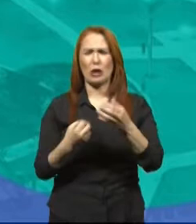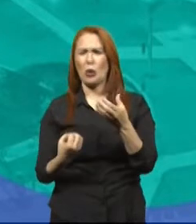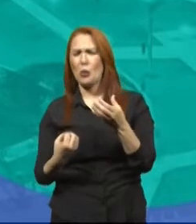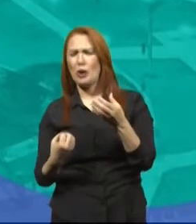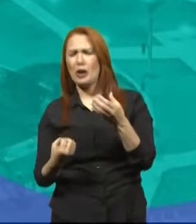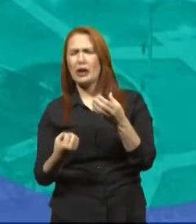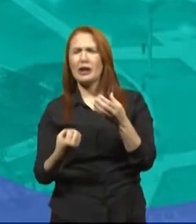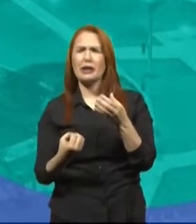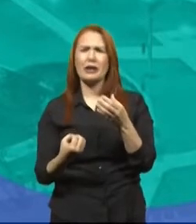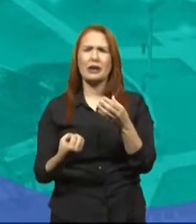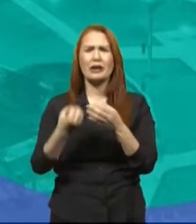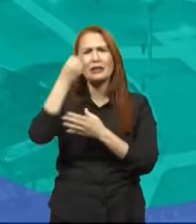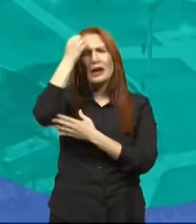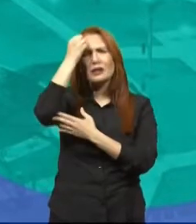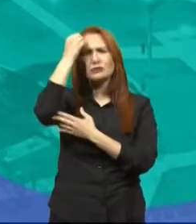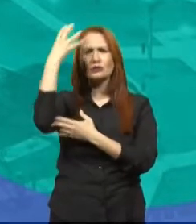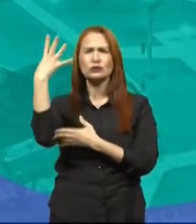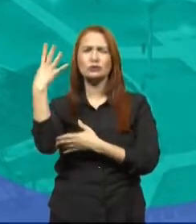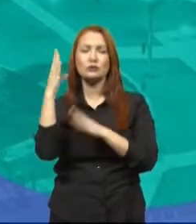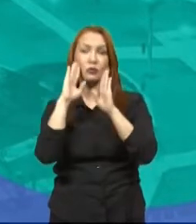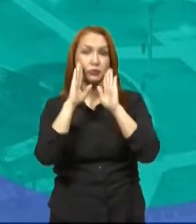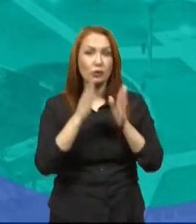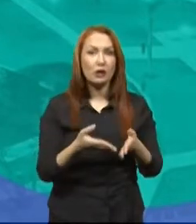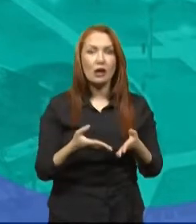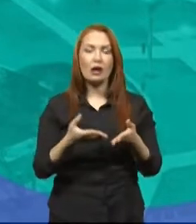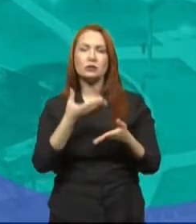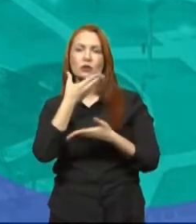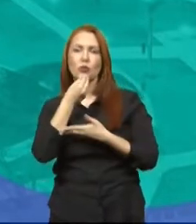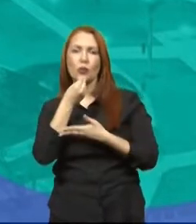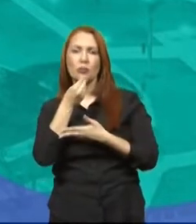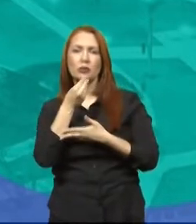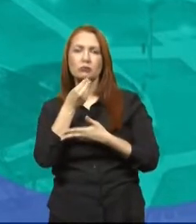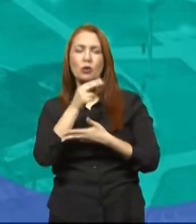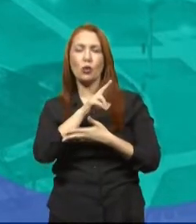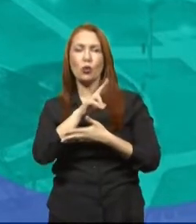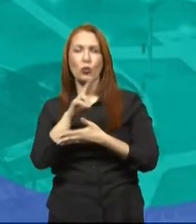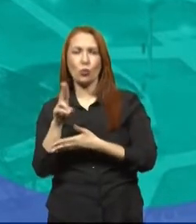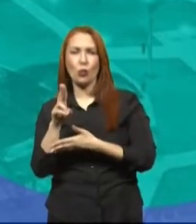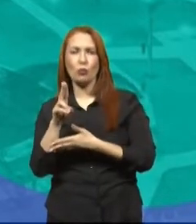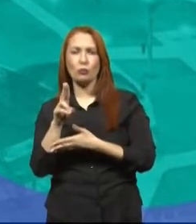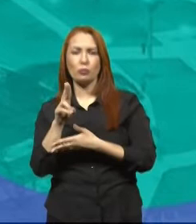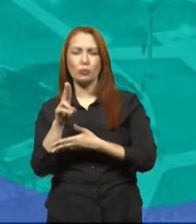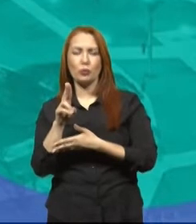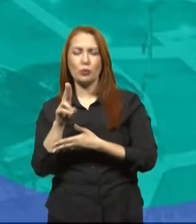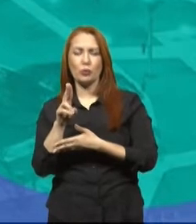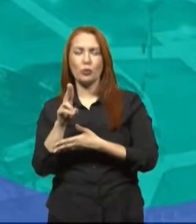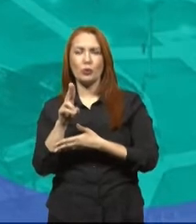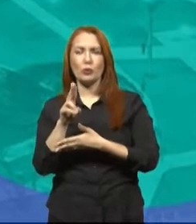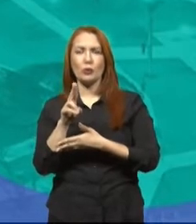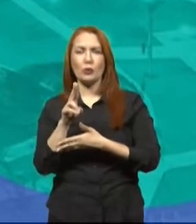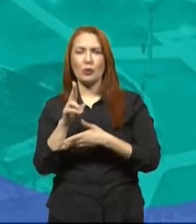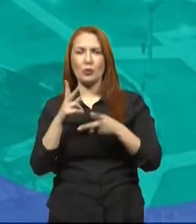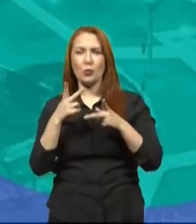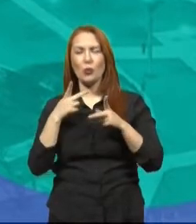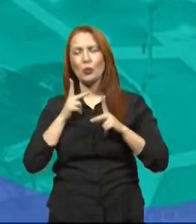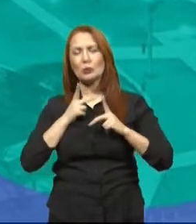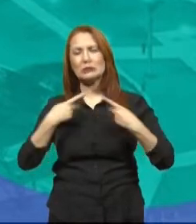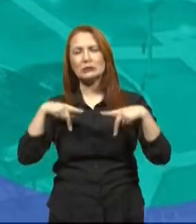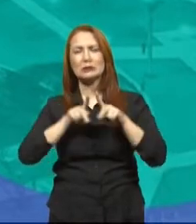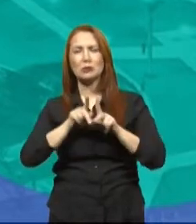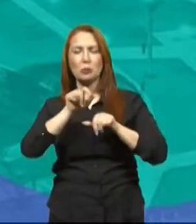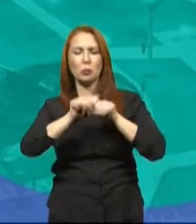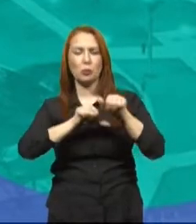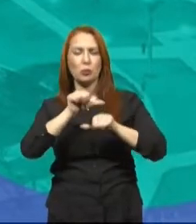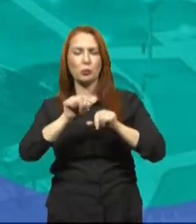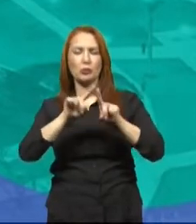homem. Enfim, o nome vai mudando, mas a tecnologia é a mesma, que ela foi passando as gerações e evoluindo. Nós tivemos